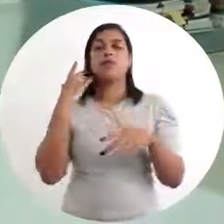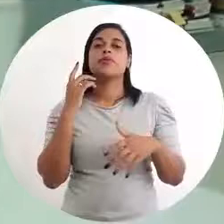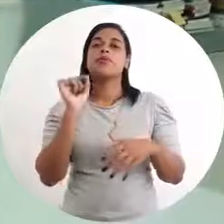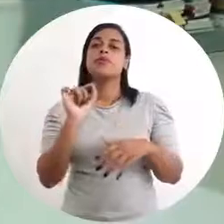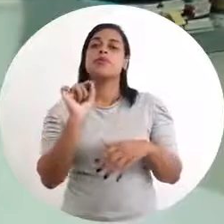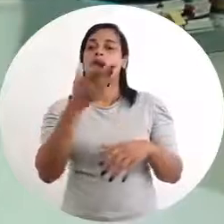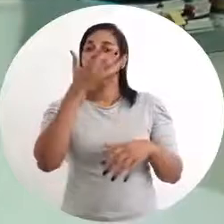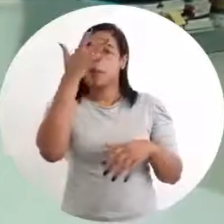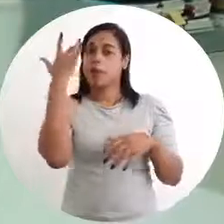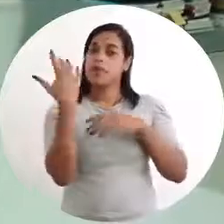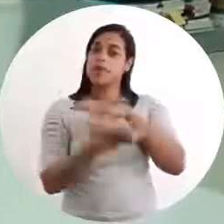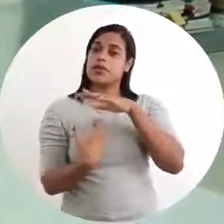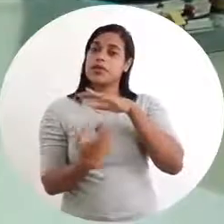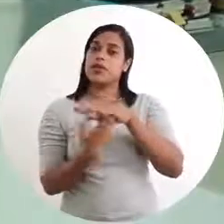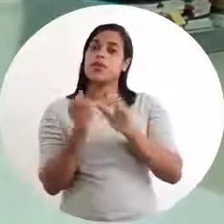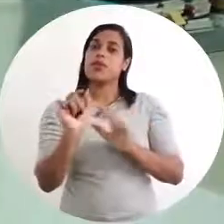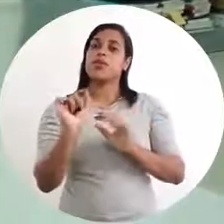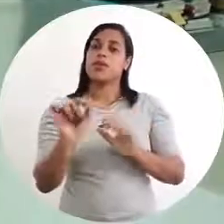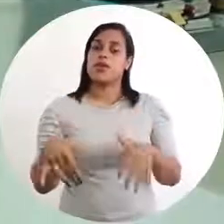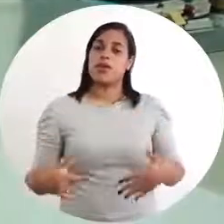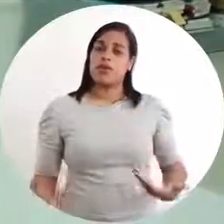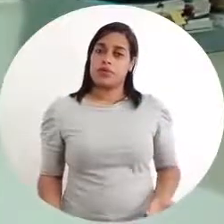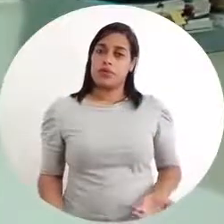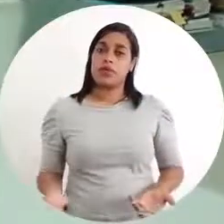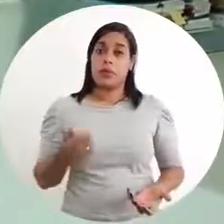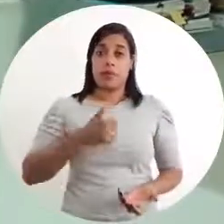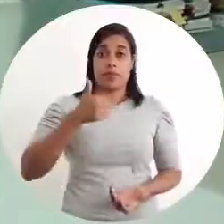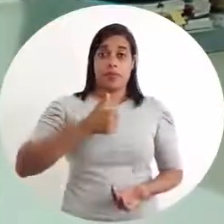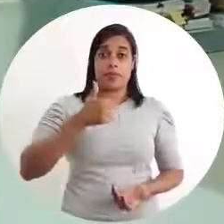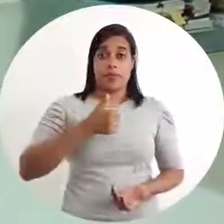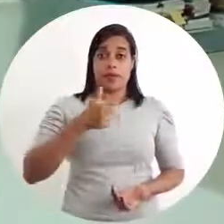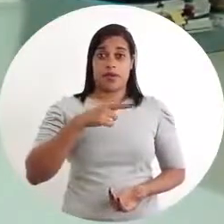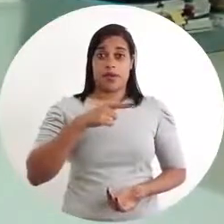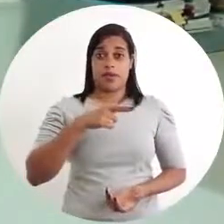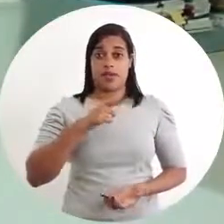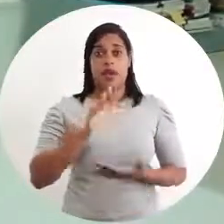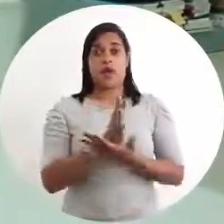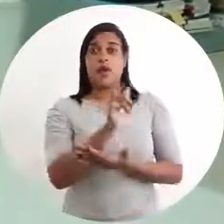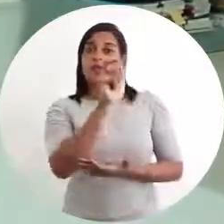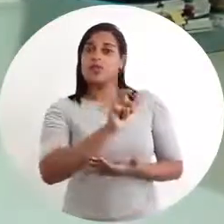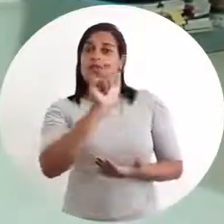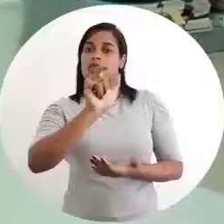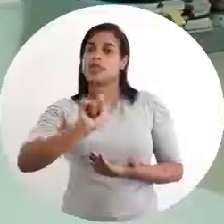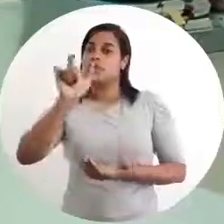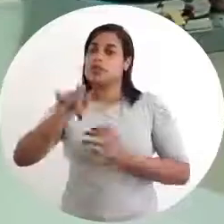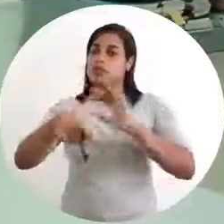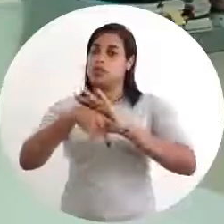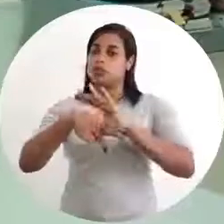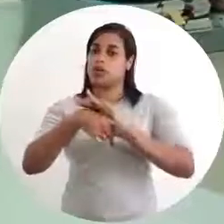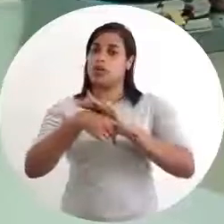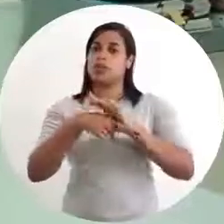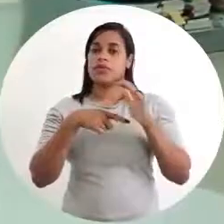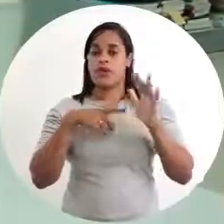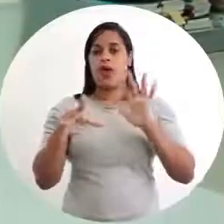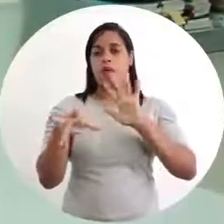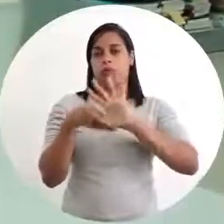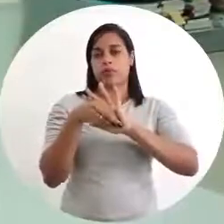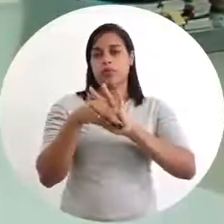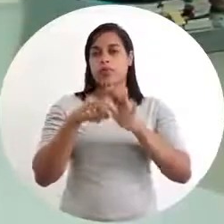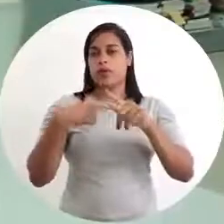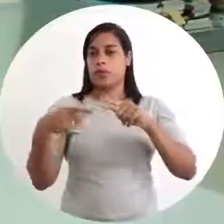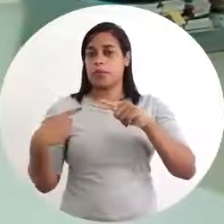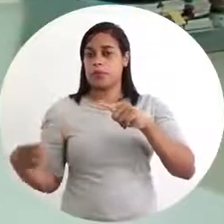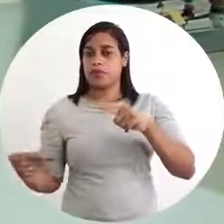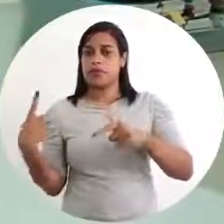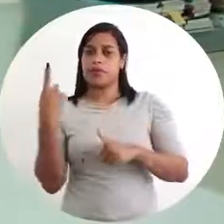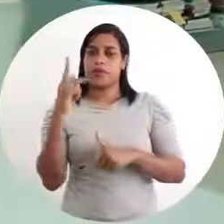um empresário, o que é um empresário, né? Então, primeiramente, existem algumas características do empresário que eu coloquei também na apostila